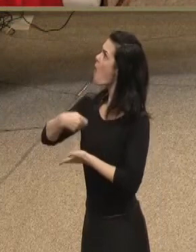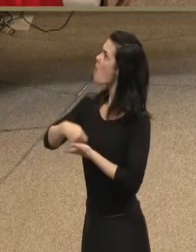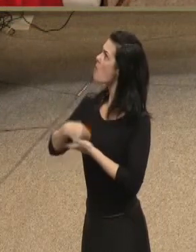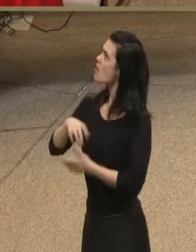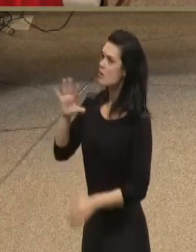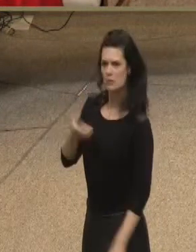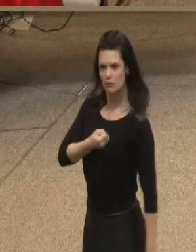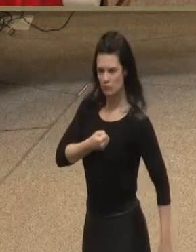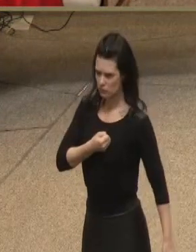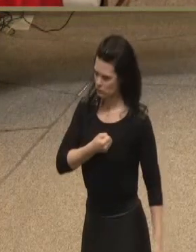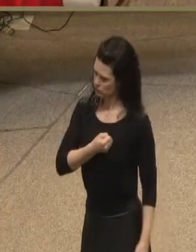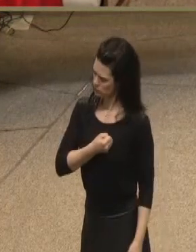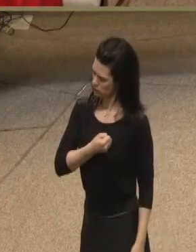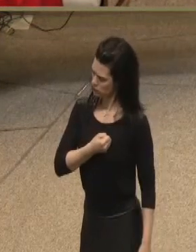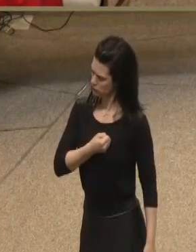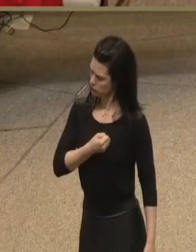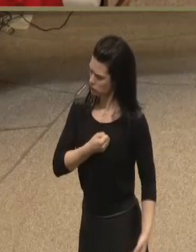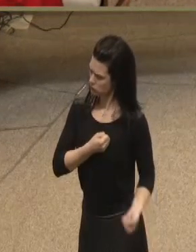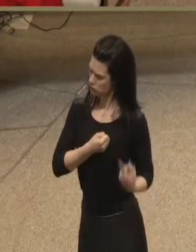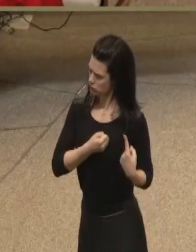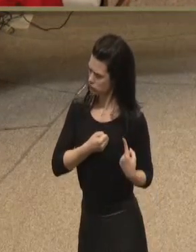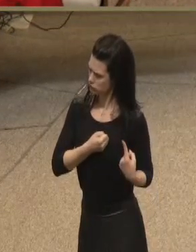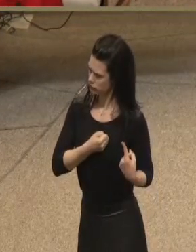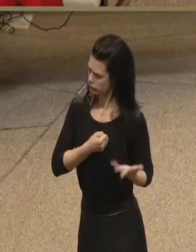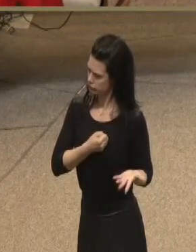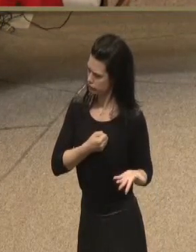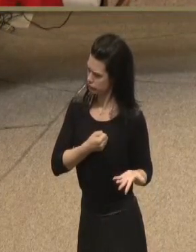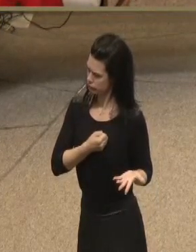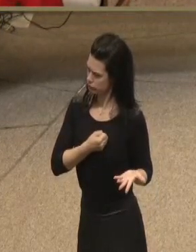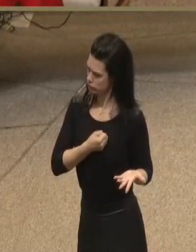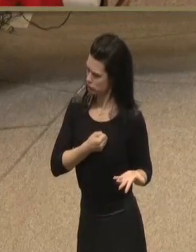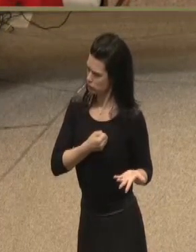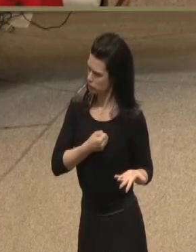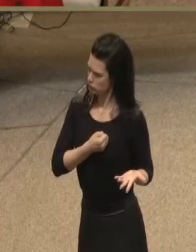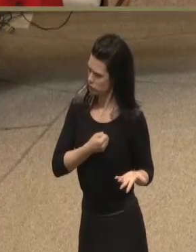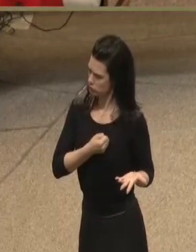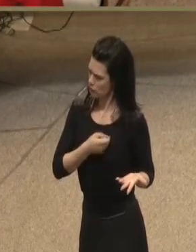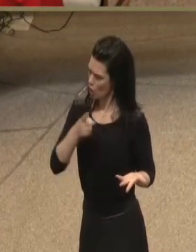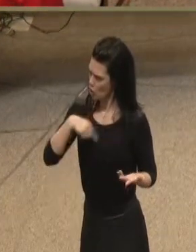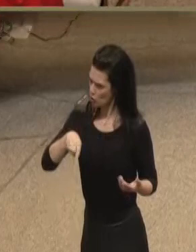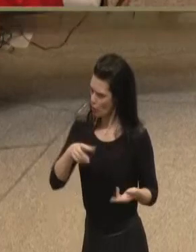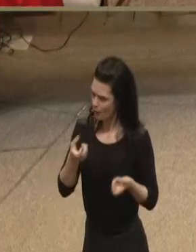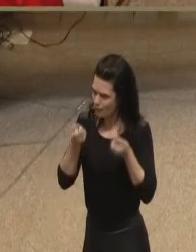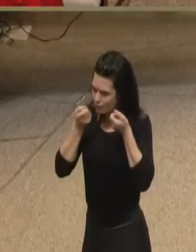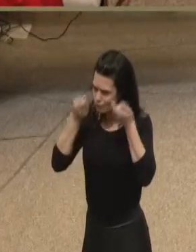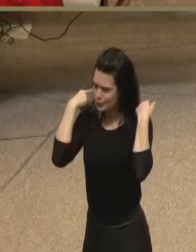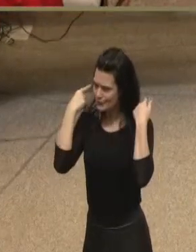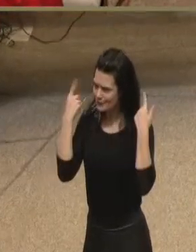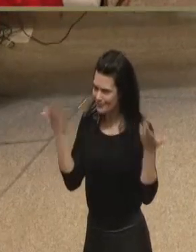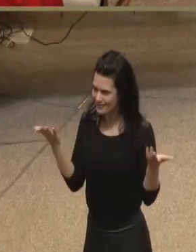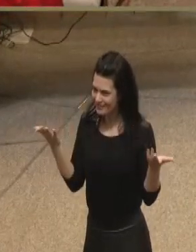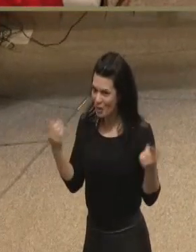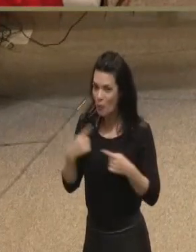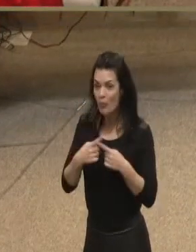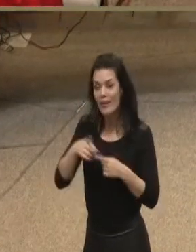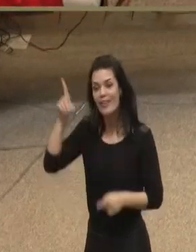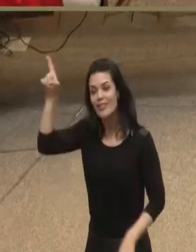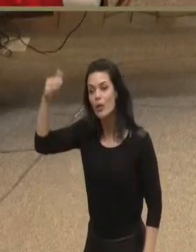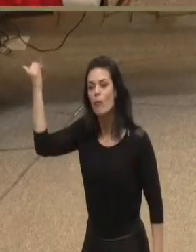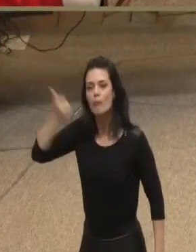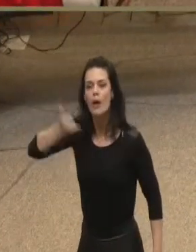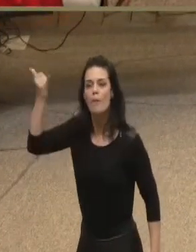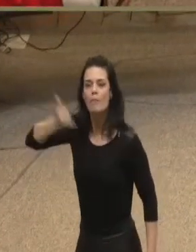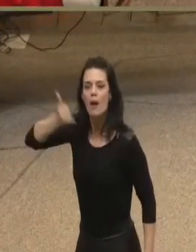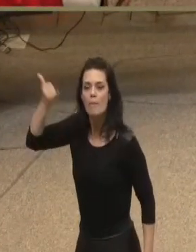E isso então nos torna espiritualmente surdos. O Senhor fala conosco, mas nós